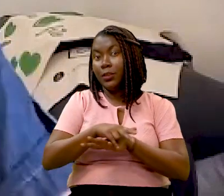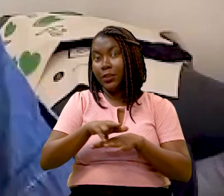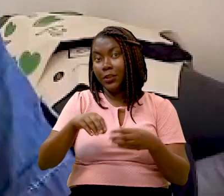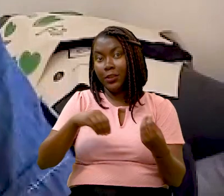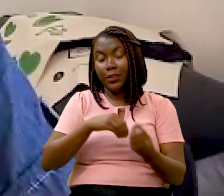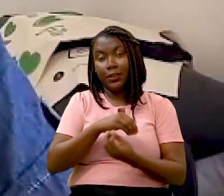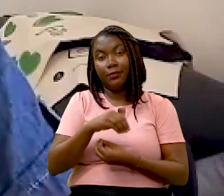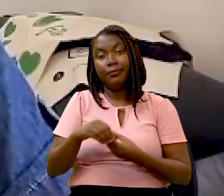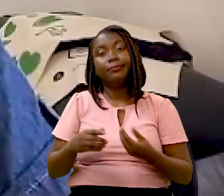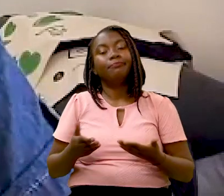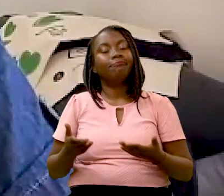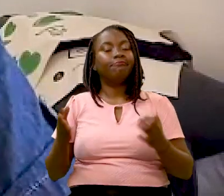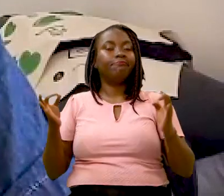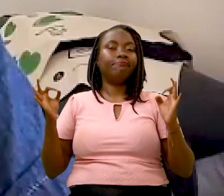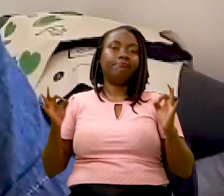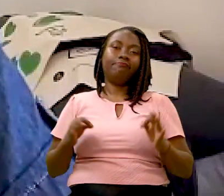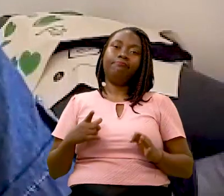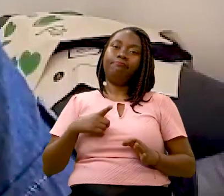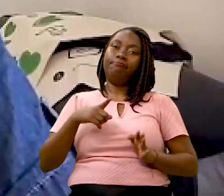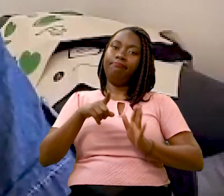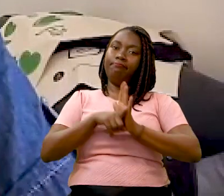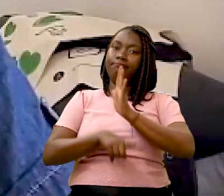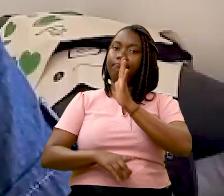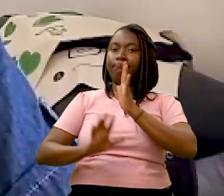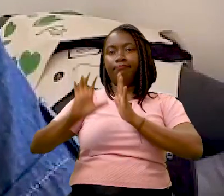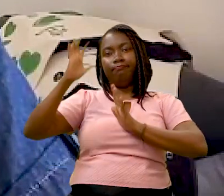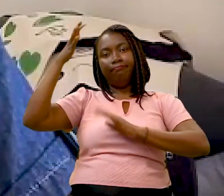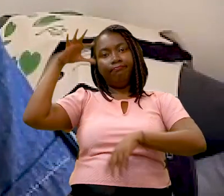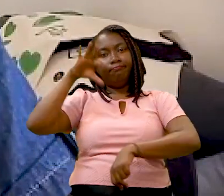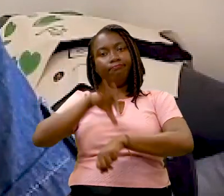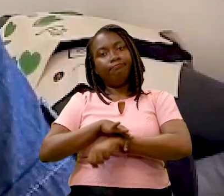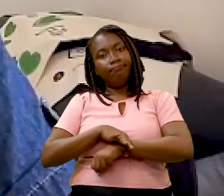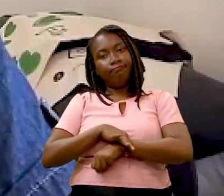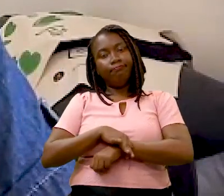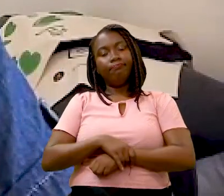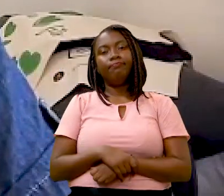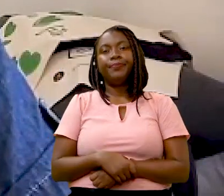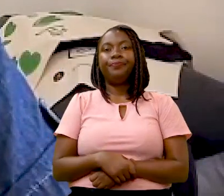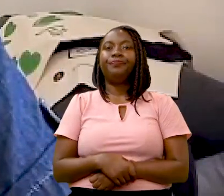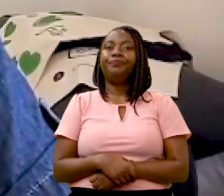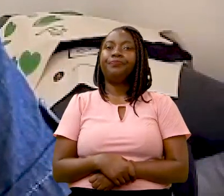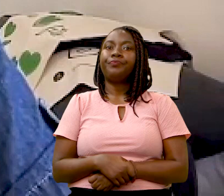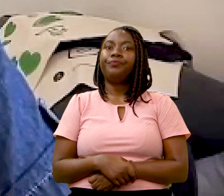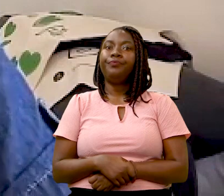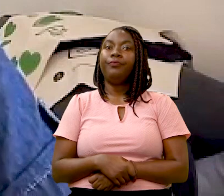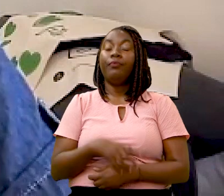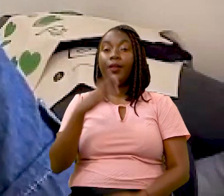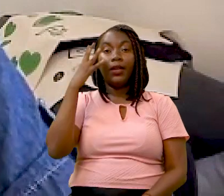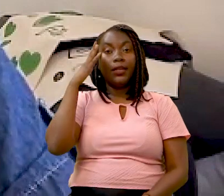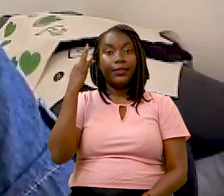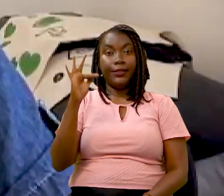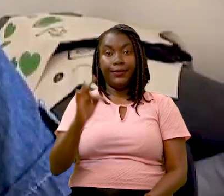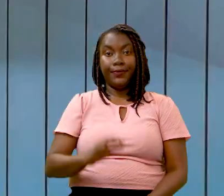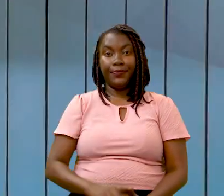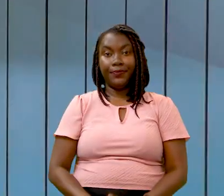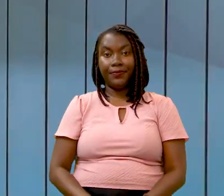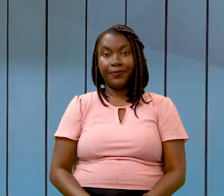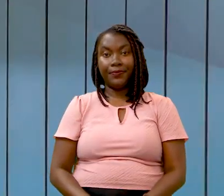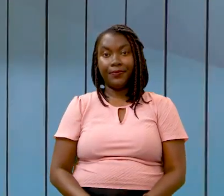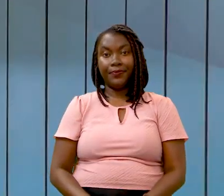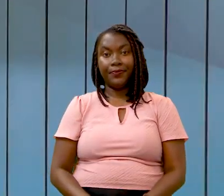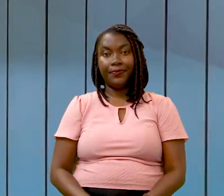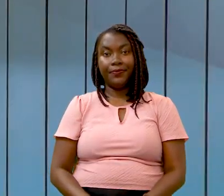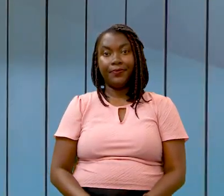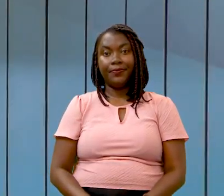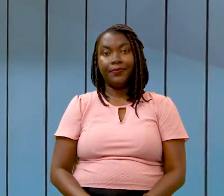diversidade, ele certamente terá menos episódios e menos suscetibilidade às enxaquecas. É,